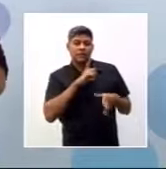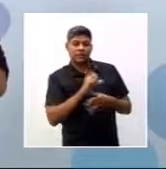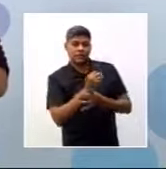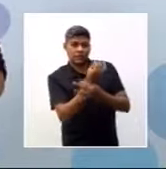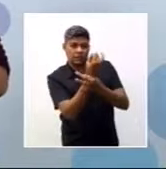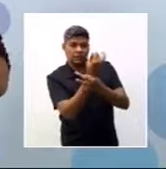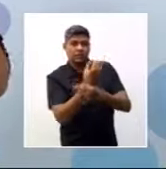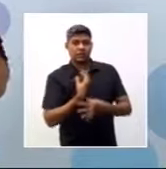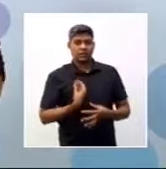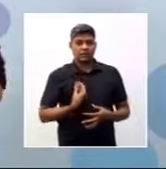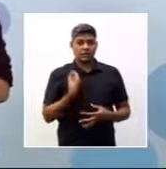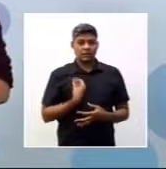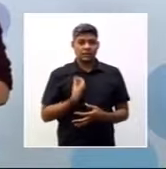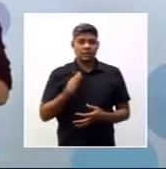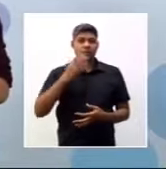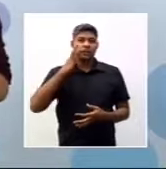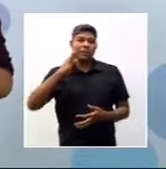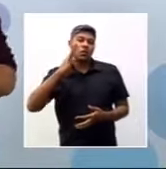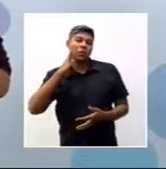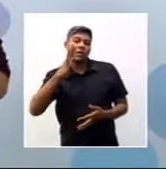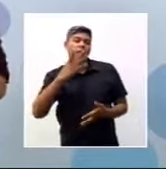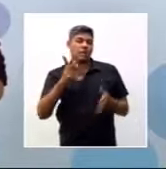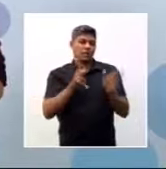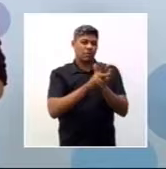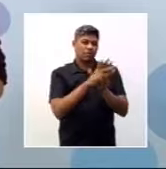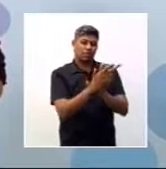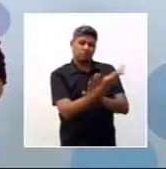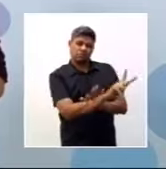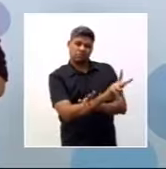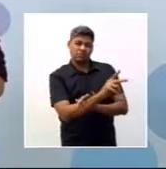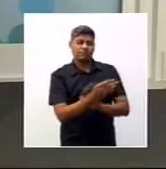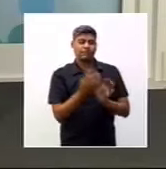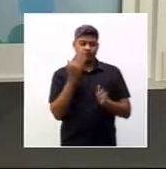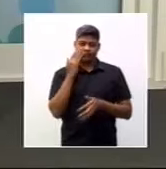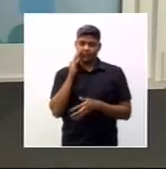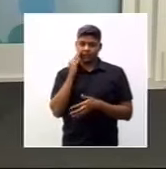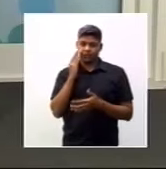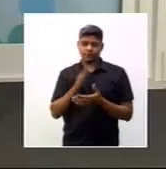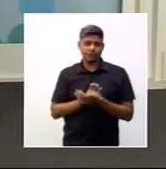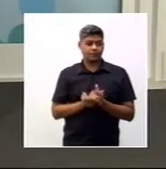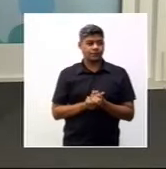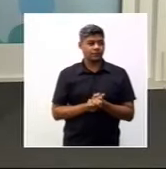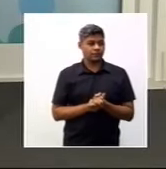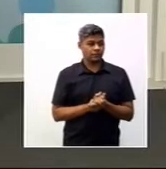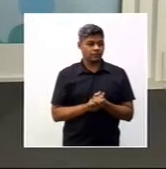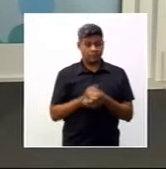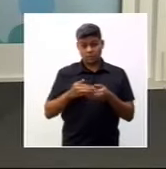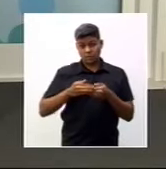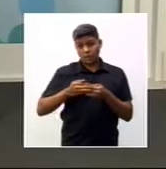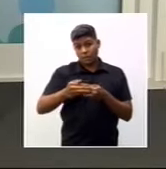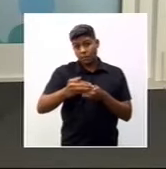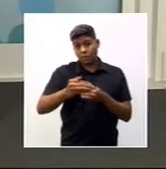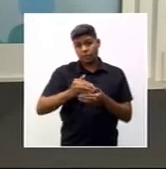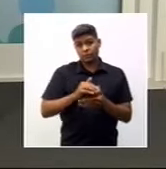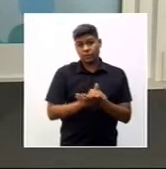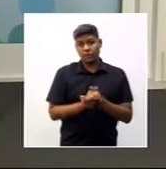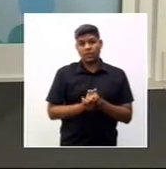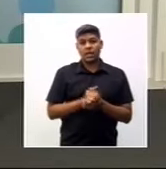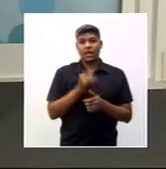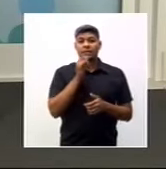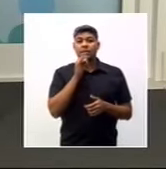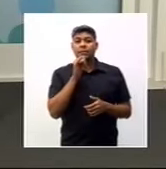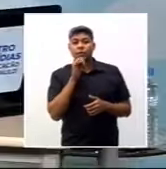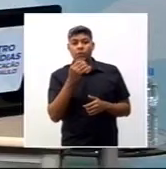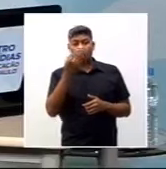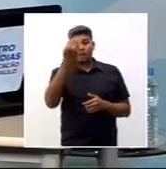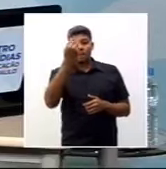lá na área 51 isso jamais a teoria de conspiração né que a gente chama vamos lá então para próxima perfil